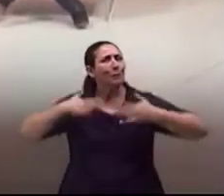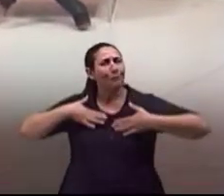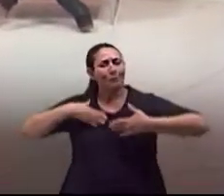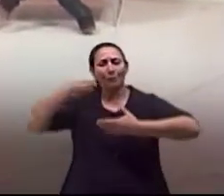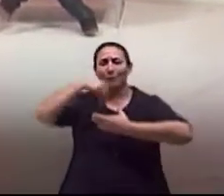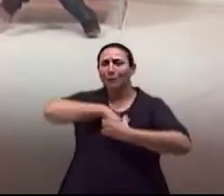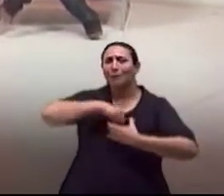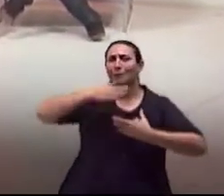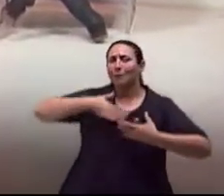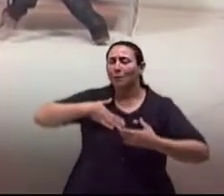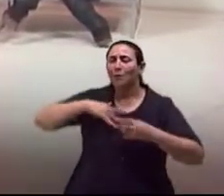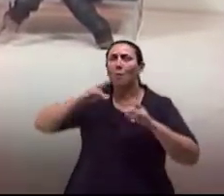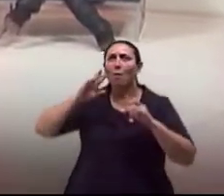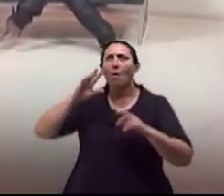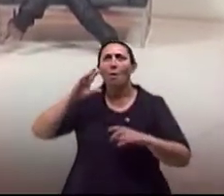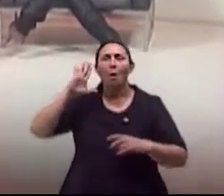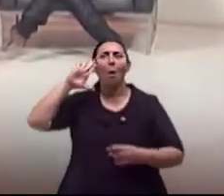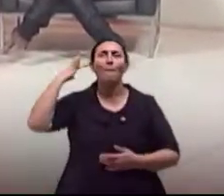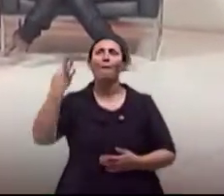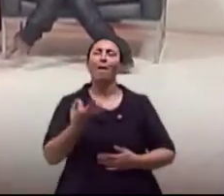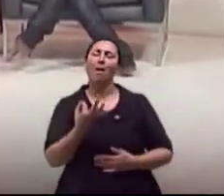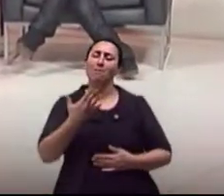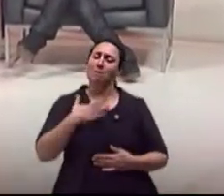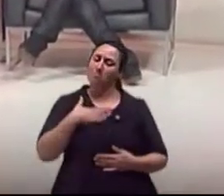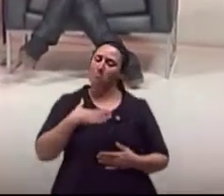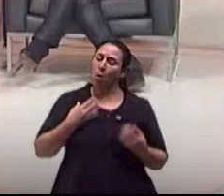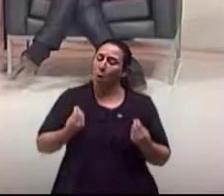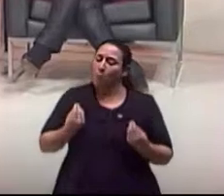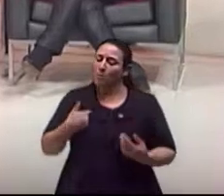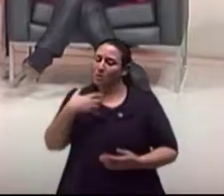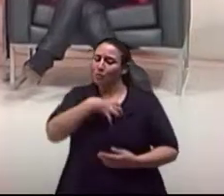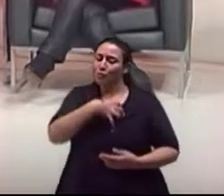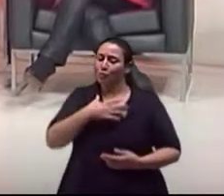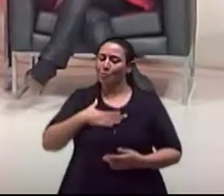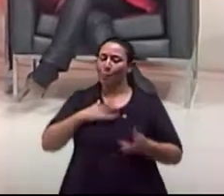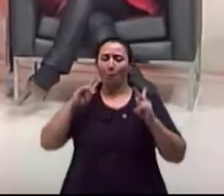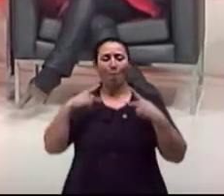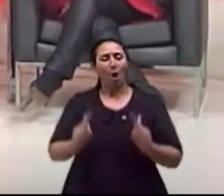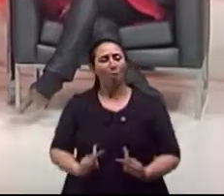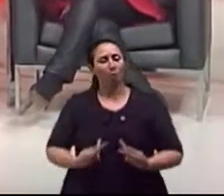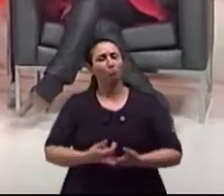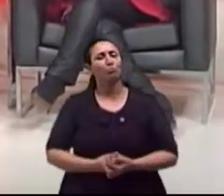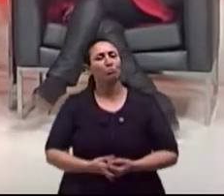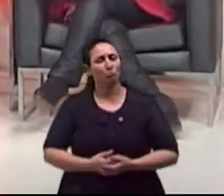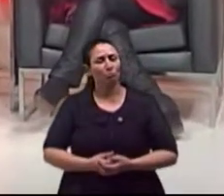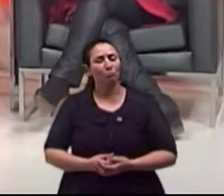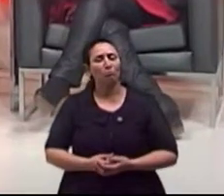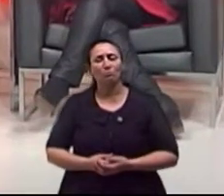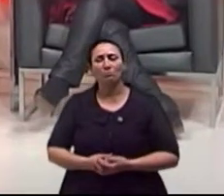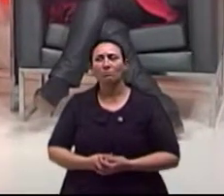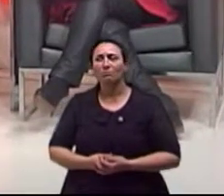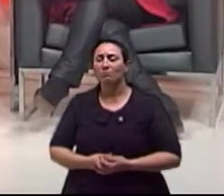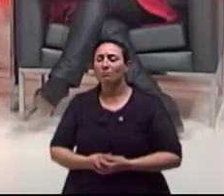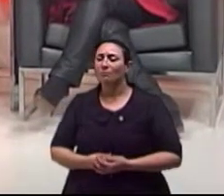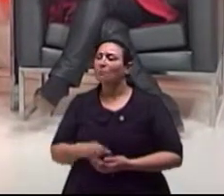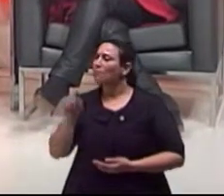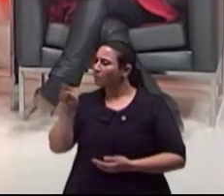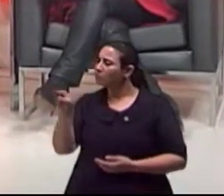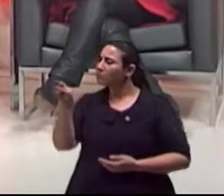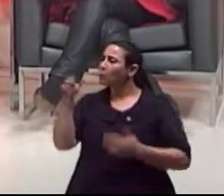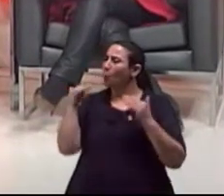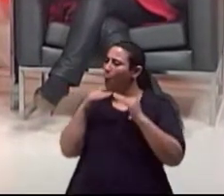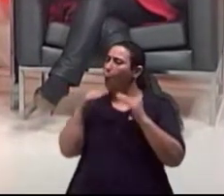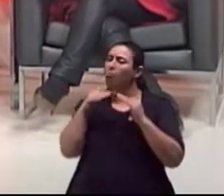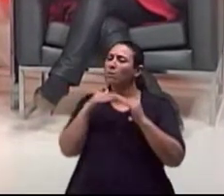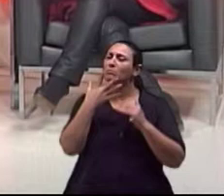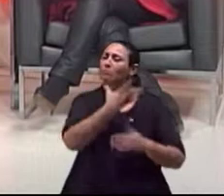sentido de como compreender esse sentido maior do ser humano uhum Claro e me diz o seguinte tu concorda com pessoas que dizem